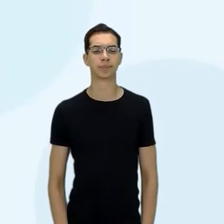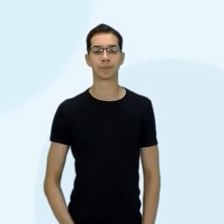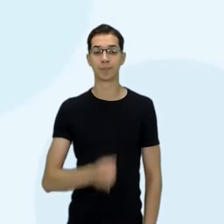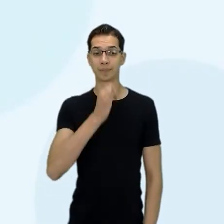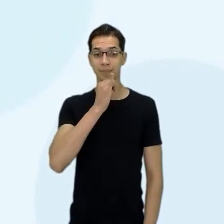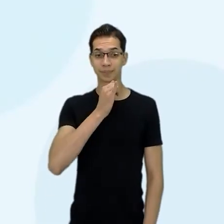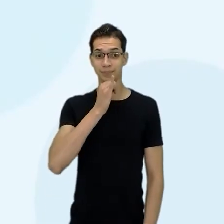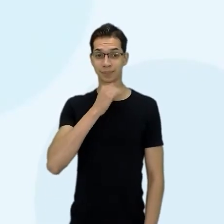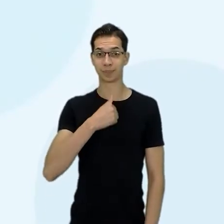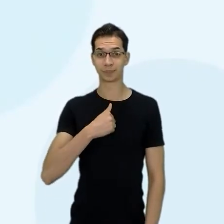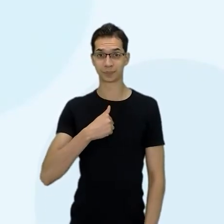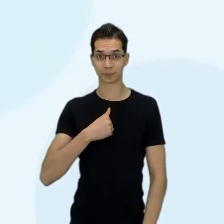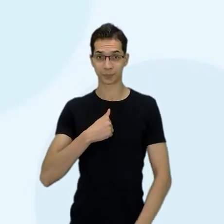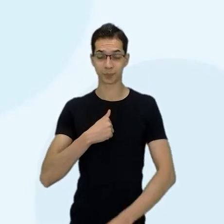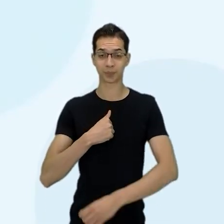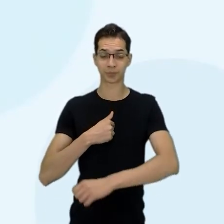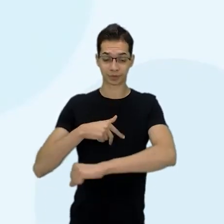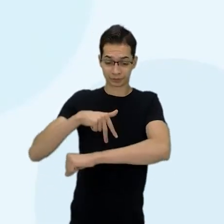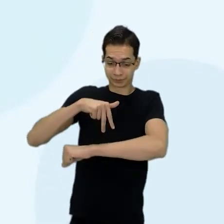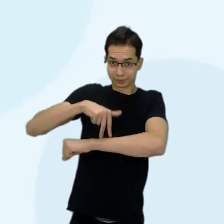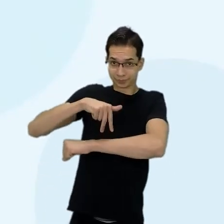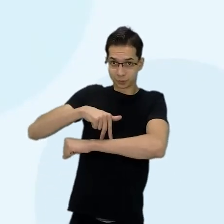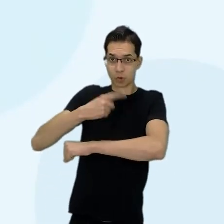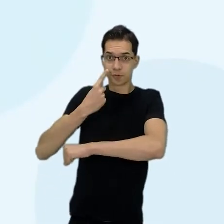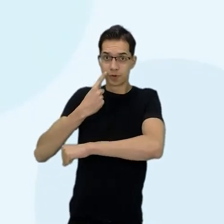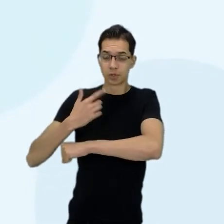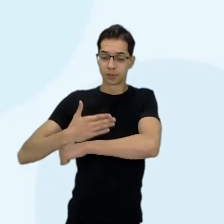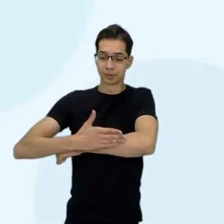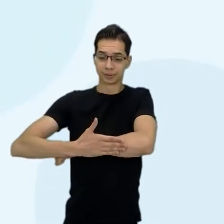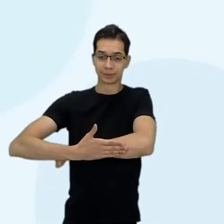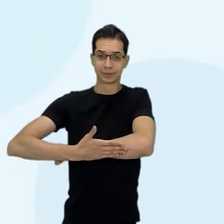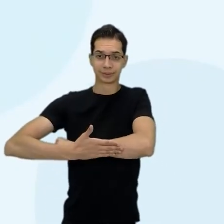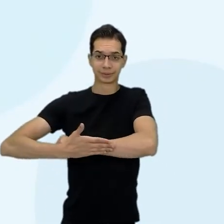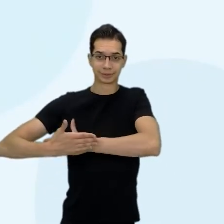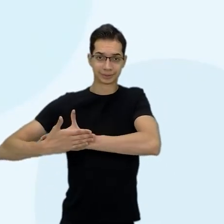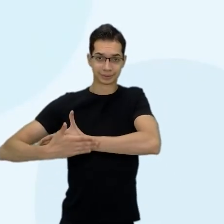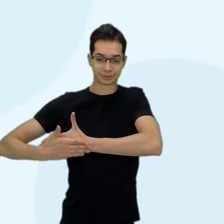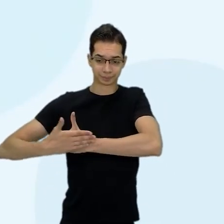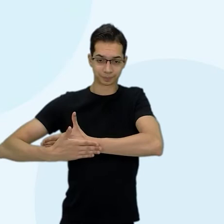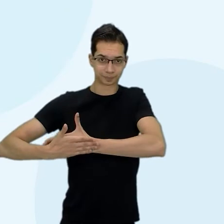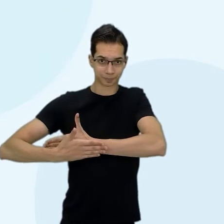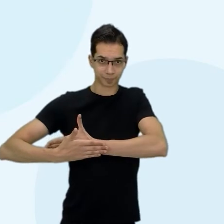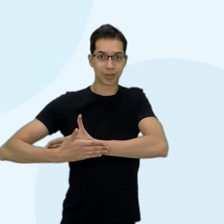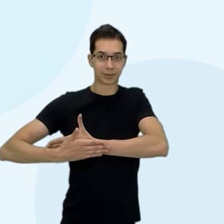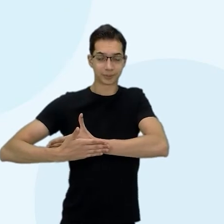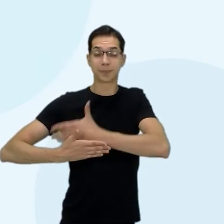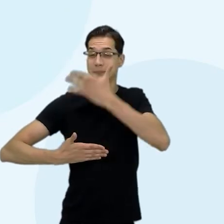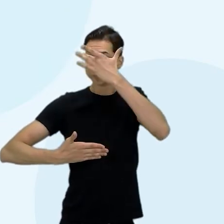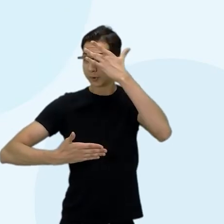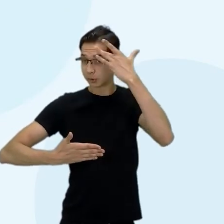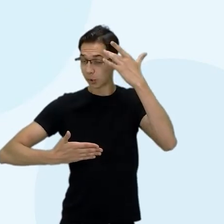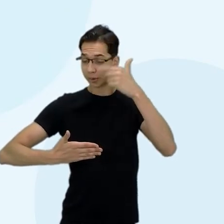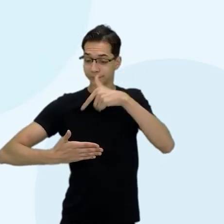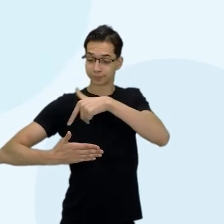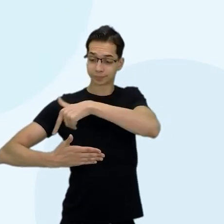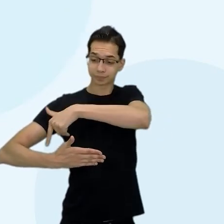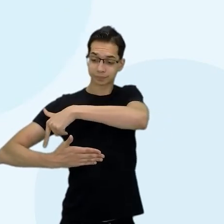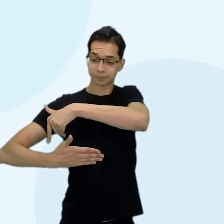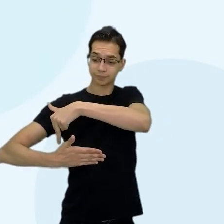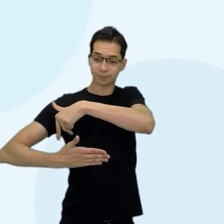trem e aquela pessoa que está se deslocando com o trem, eu vou ver essa pessoa andando com uma